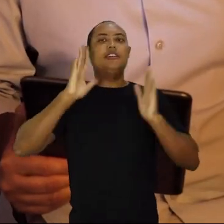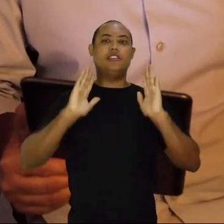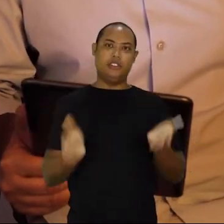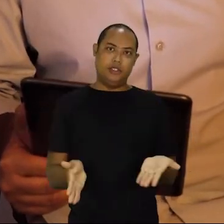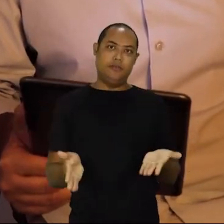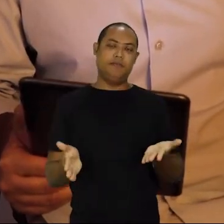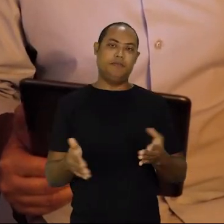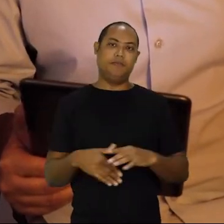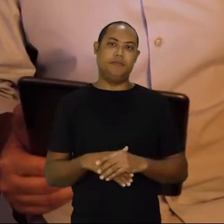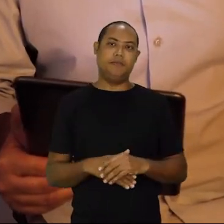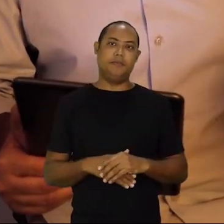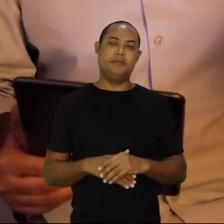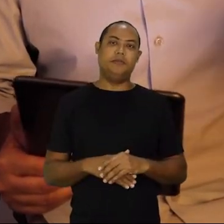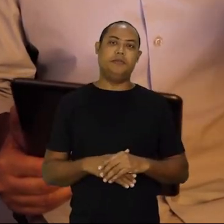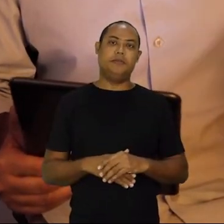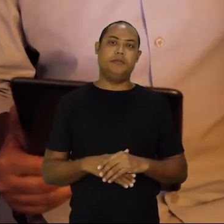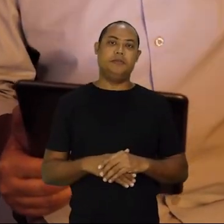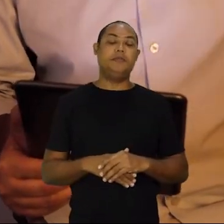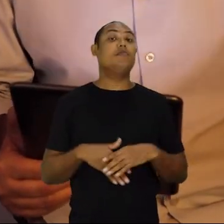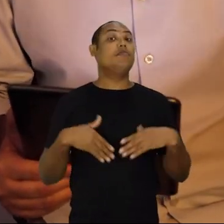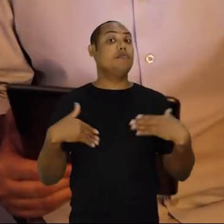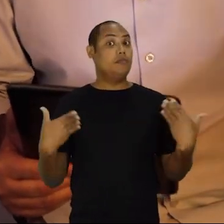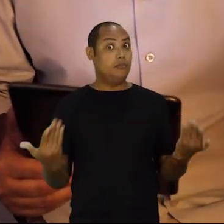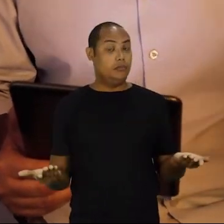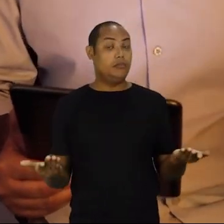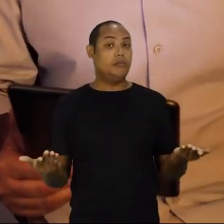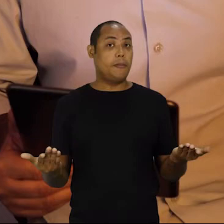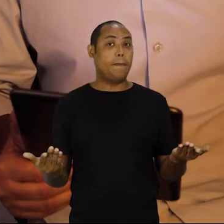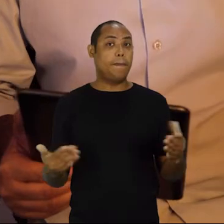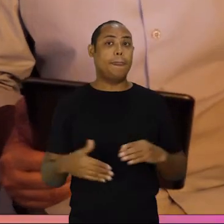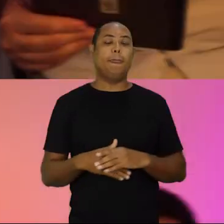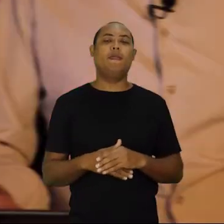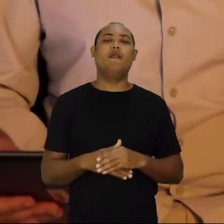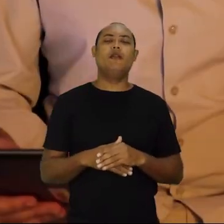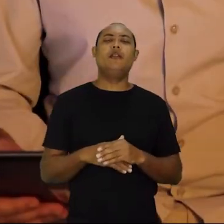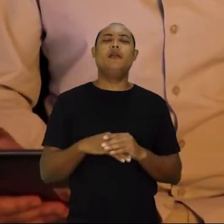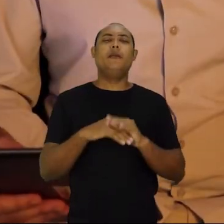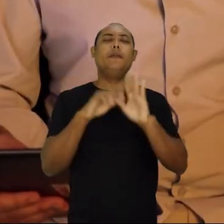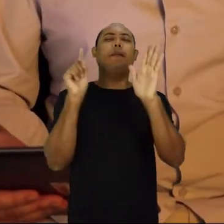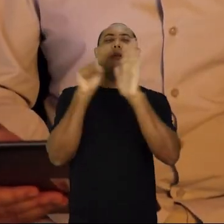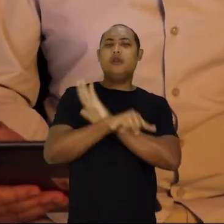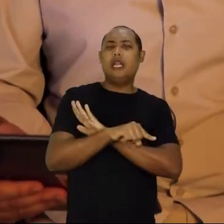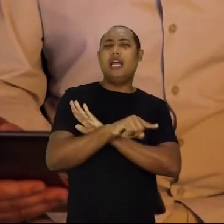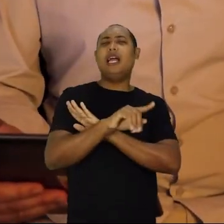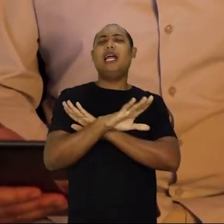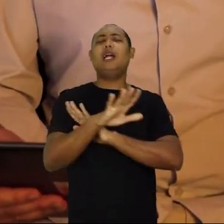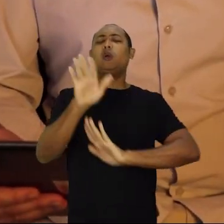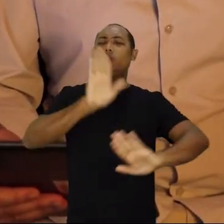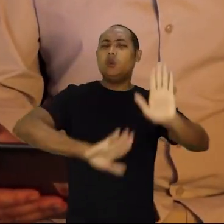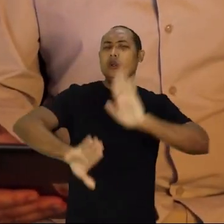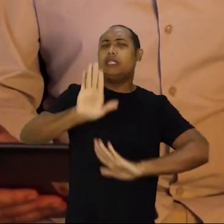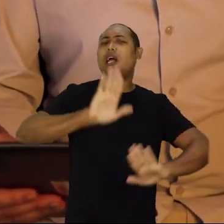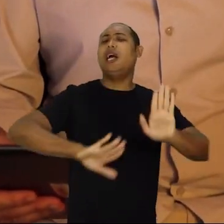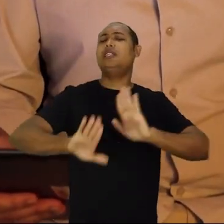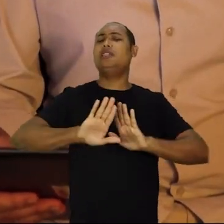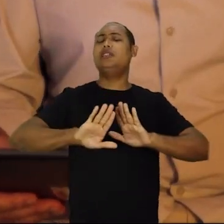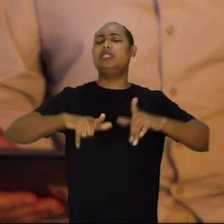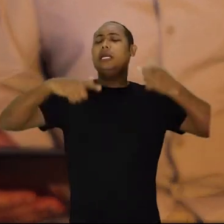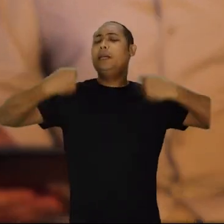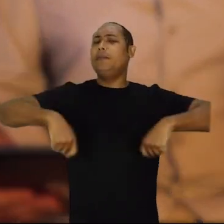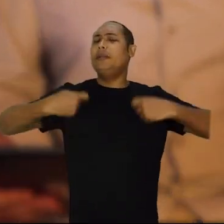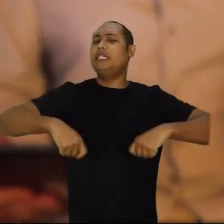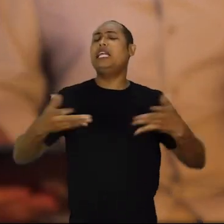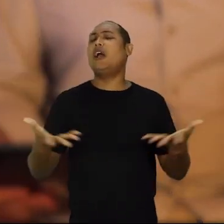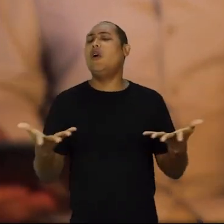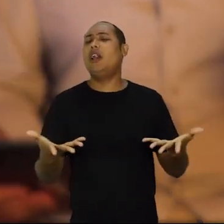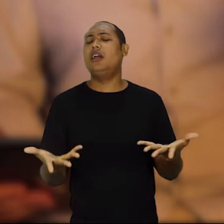retorno presencial num maior volume nesse momento. A questão seguinte indaga